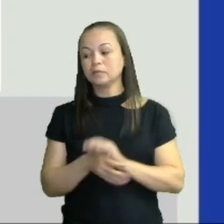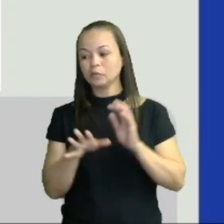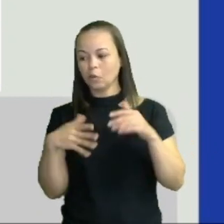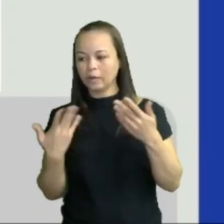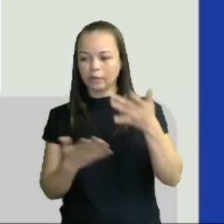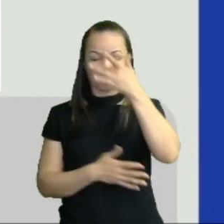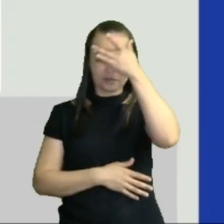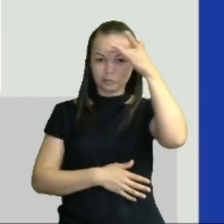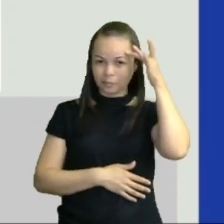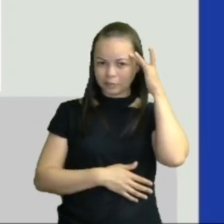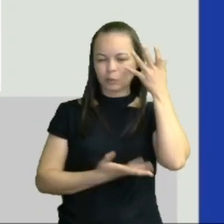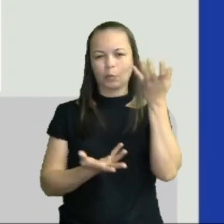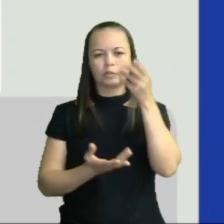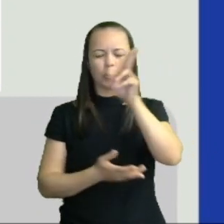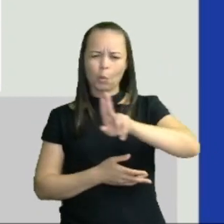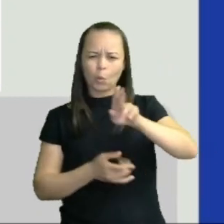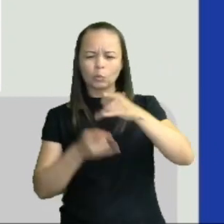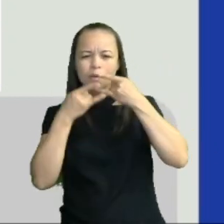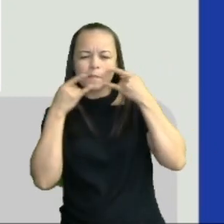a máscara. No queixo,